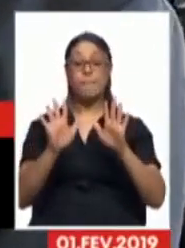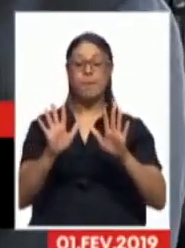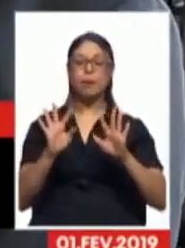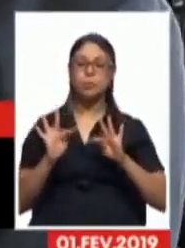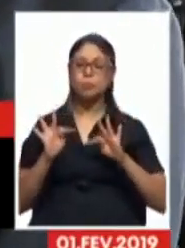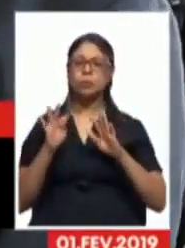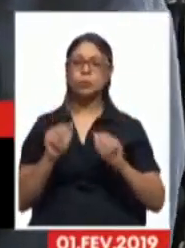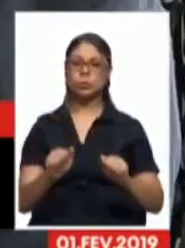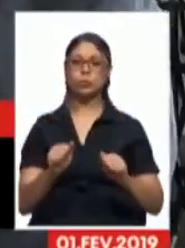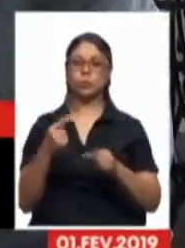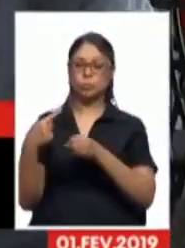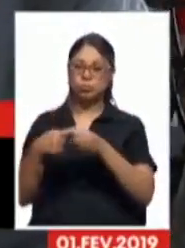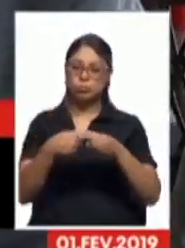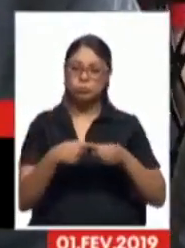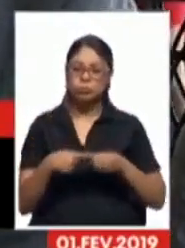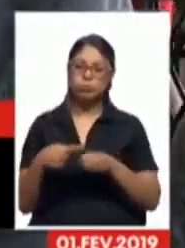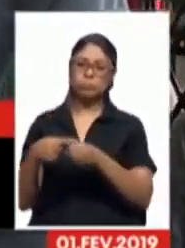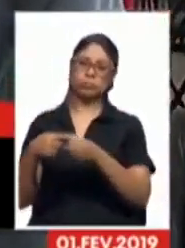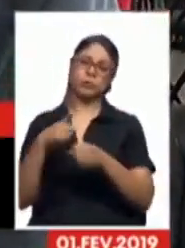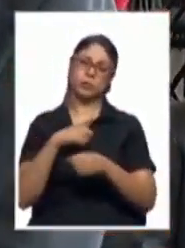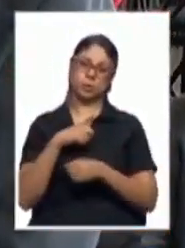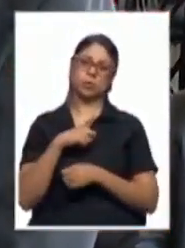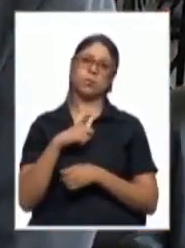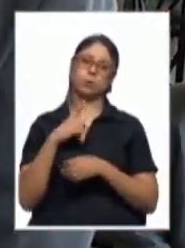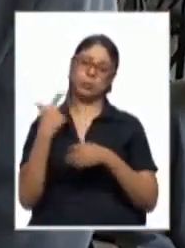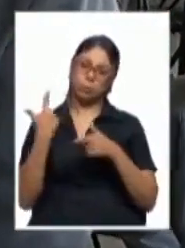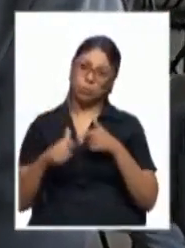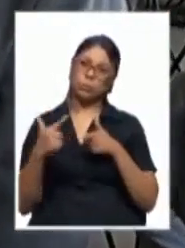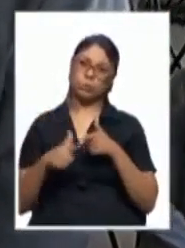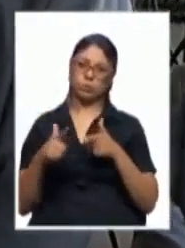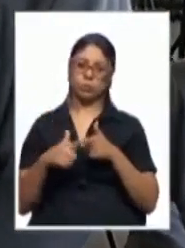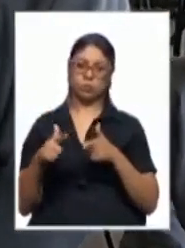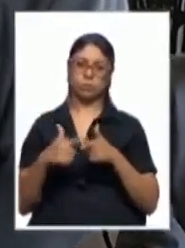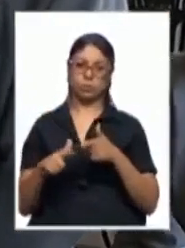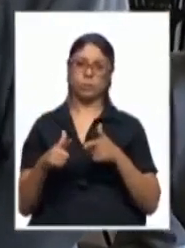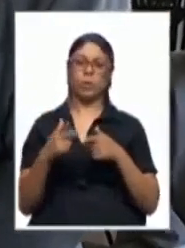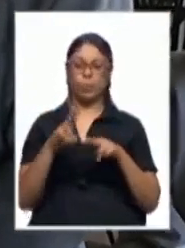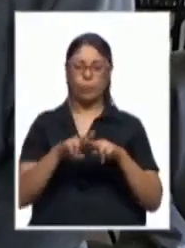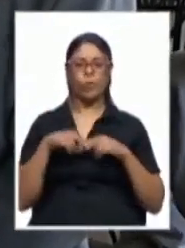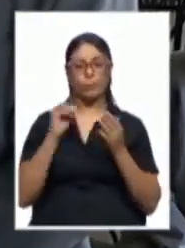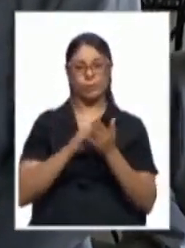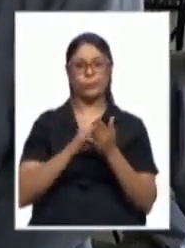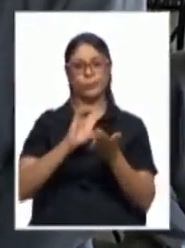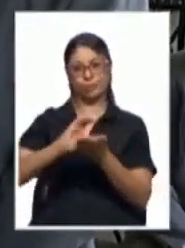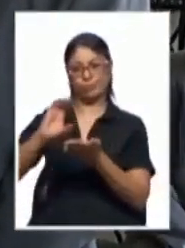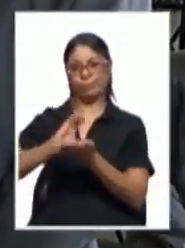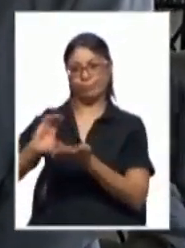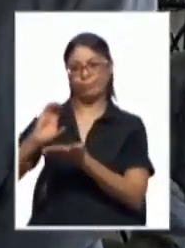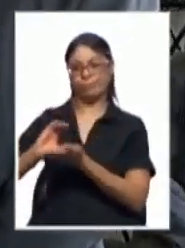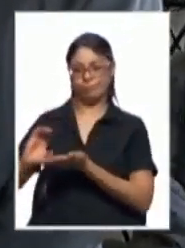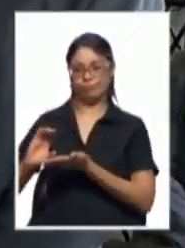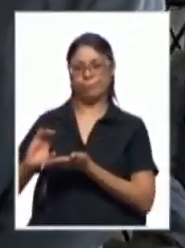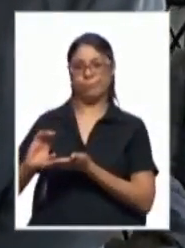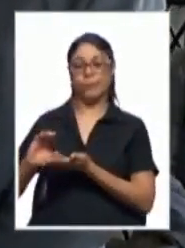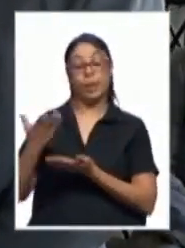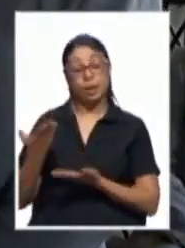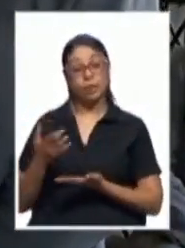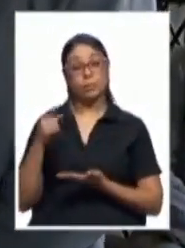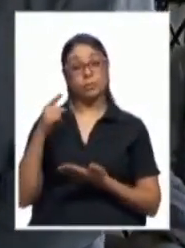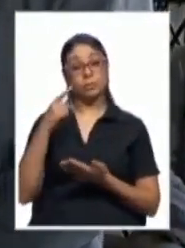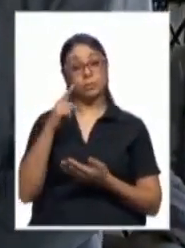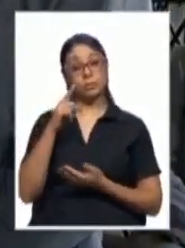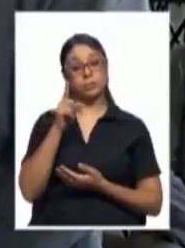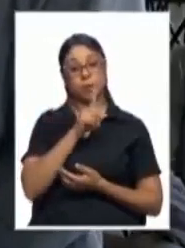municípios, Hamilton, está enfrentando um sério problema com essa questão dos repasses constitucionais. Isso, o Zema assumiu um